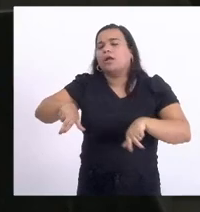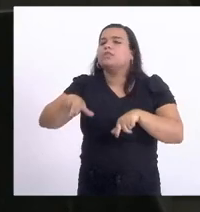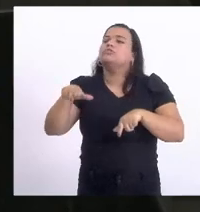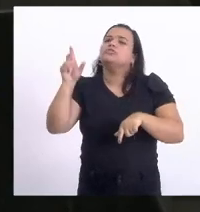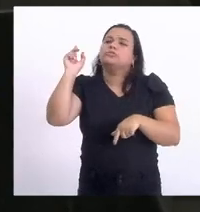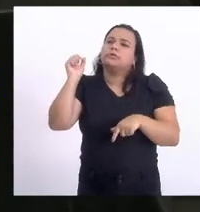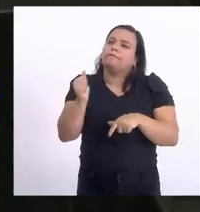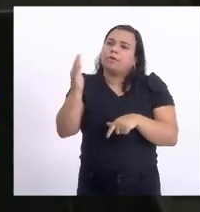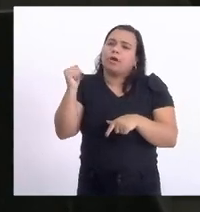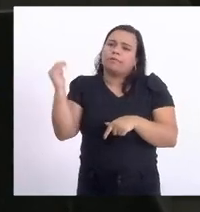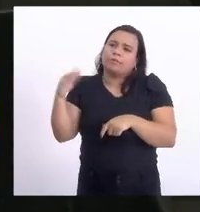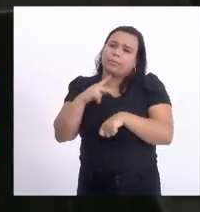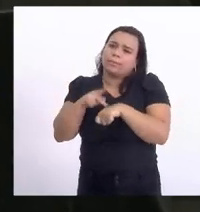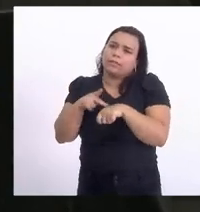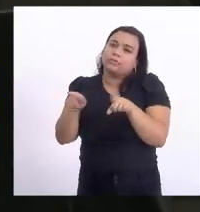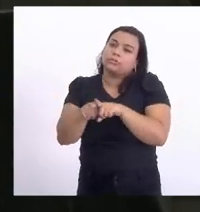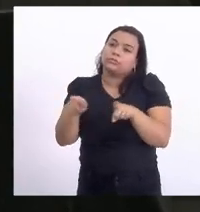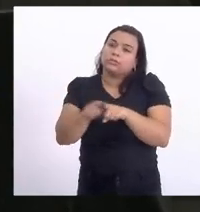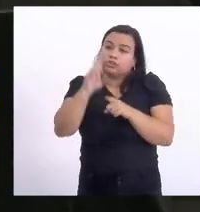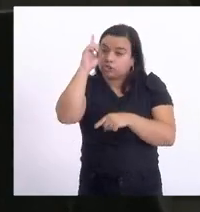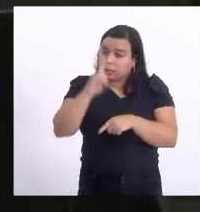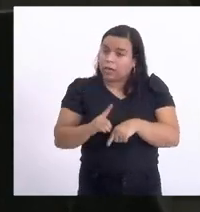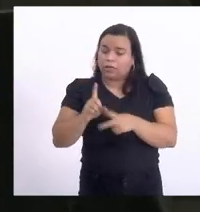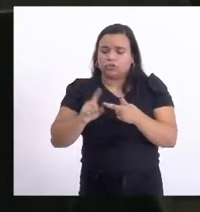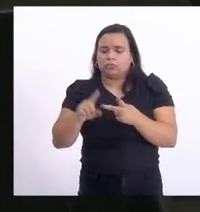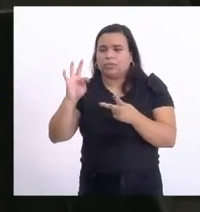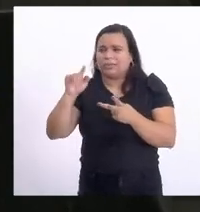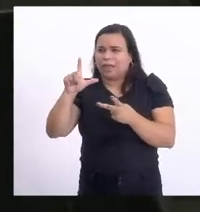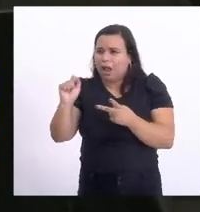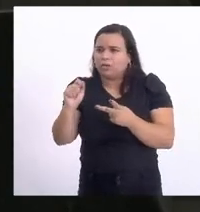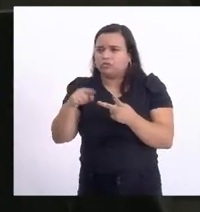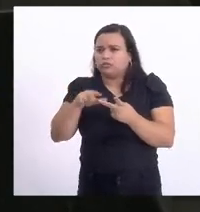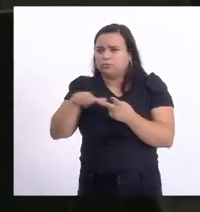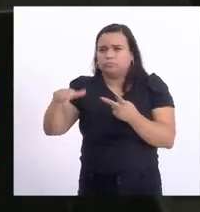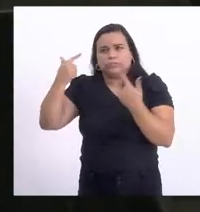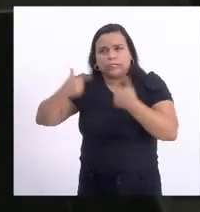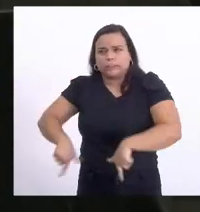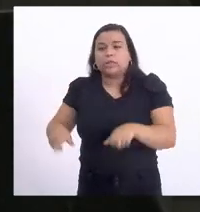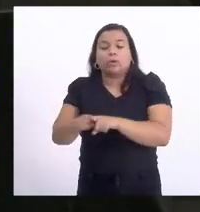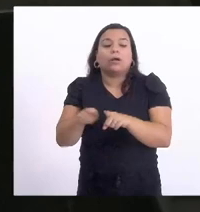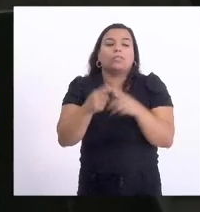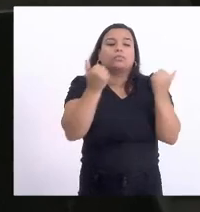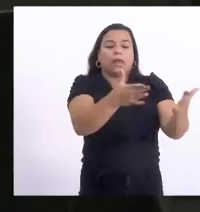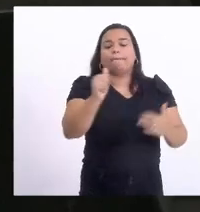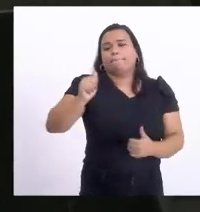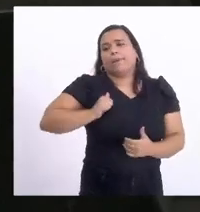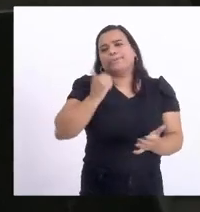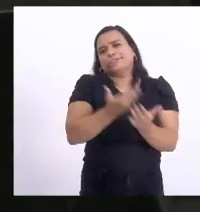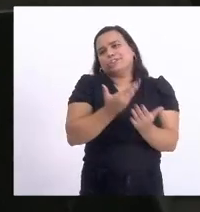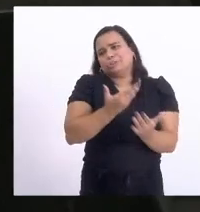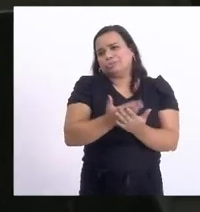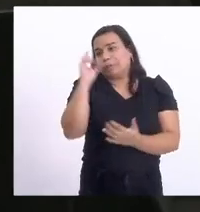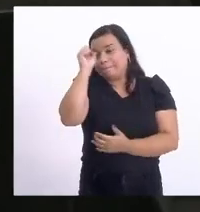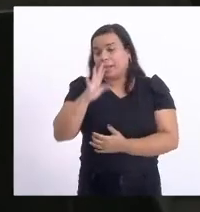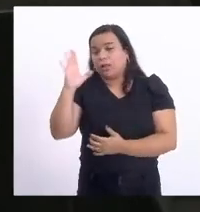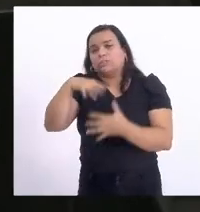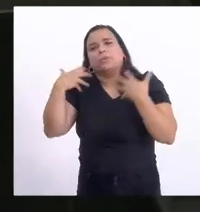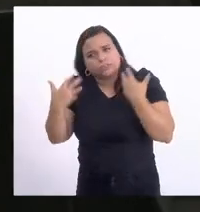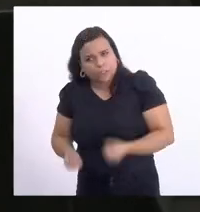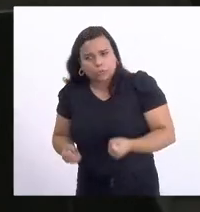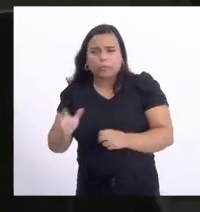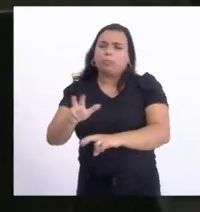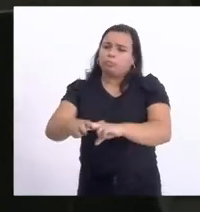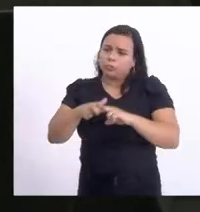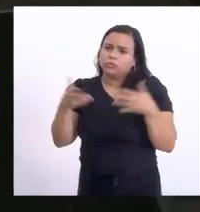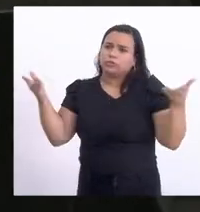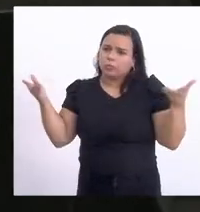e a concessão de bolsa de estudos. O Brasil foi favorável a isso. E por isso que hoje apresento, e com muito orgulho, com